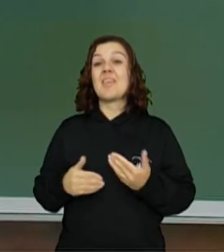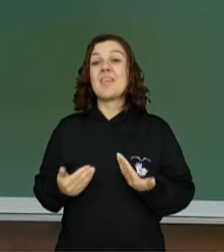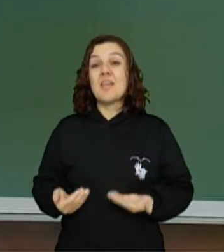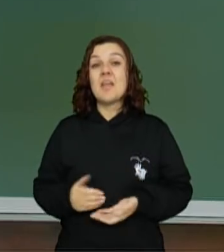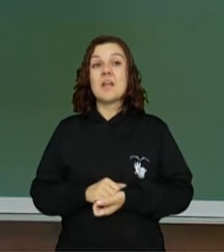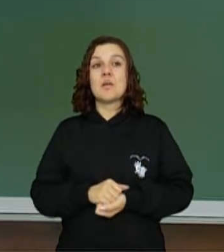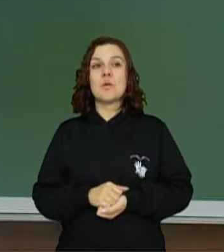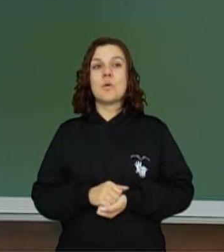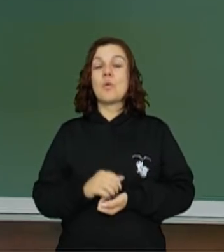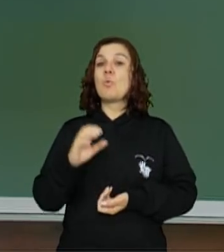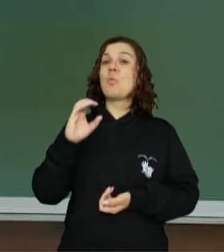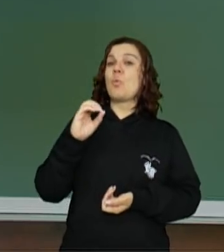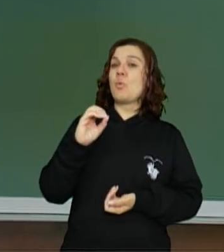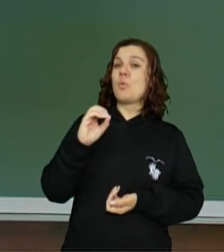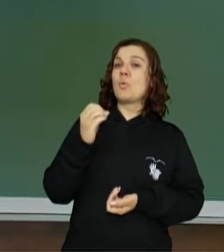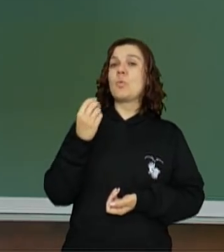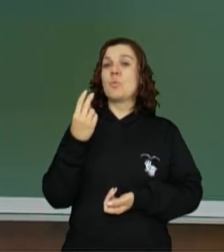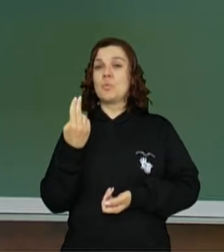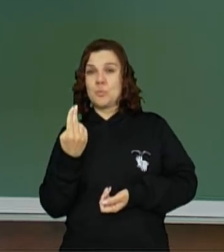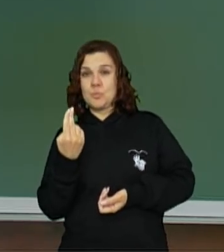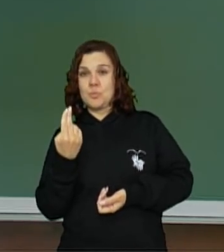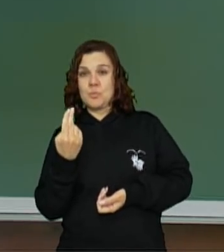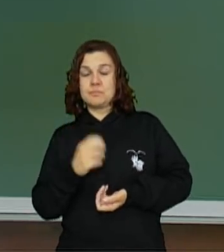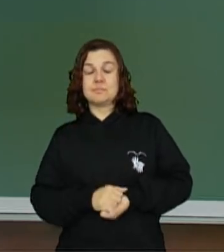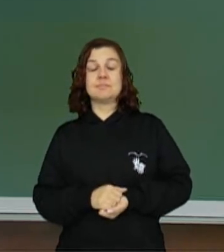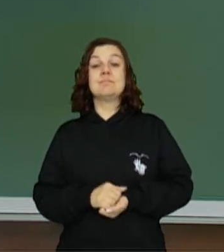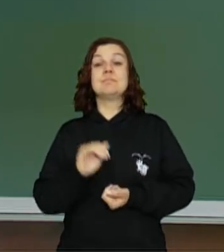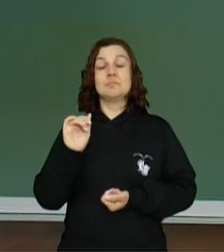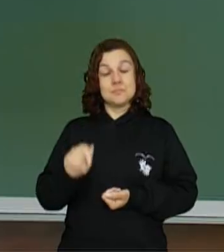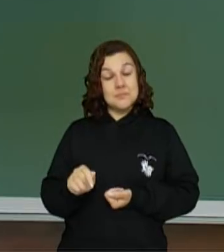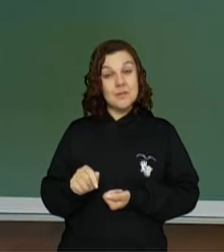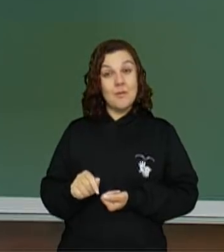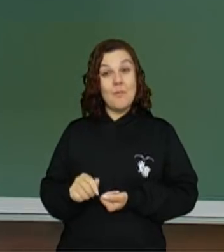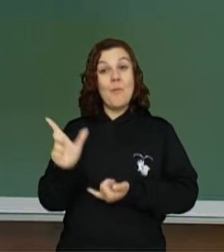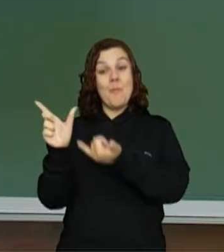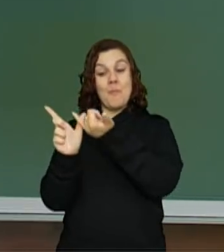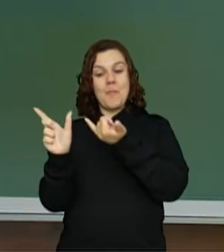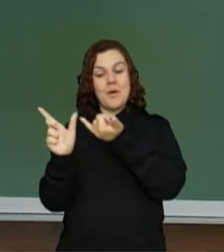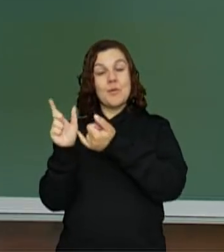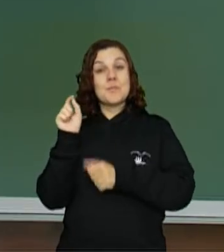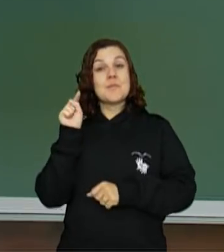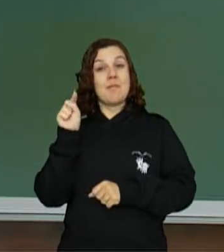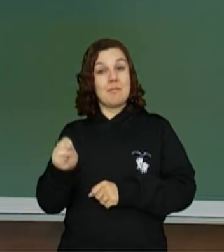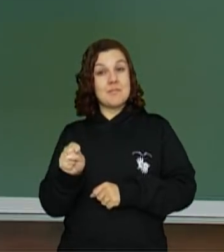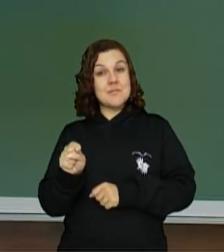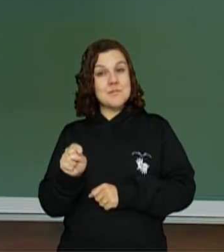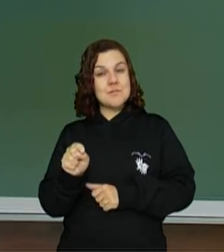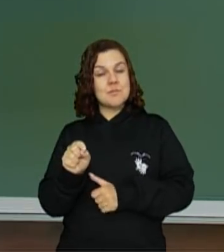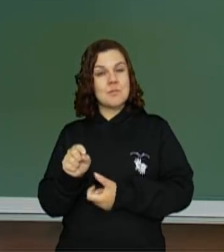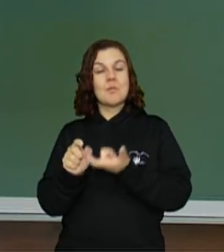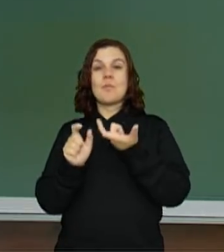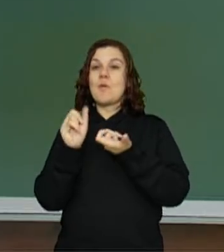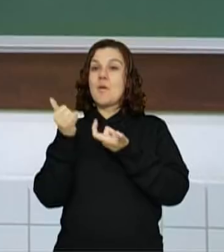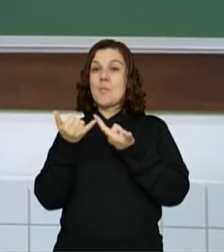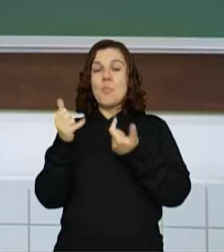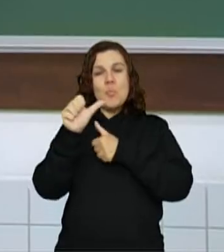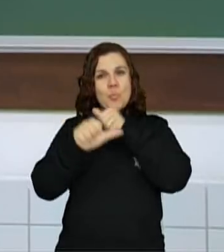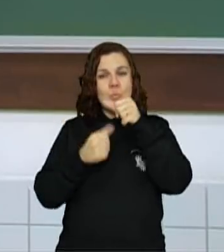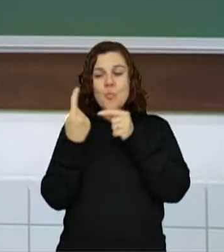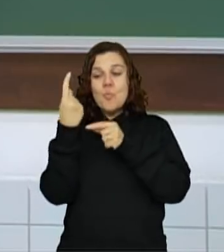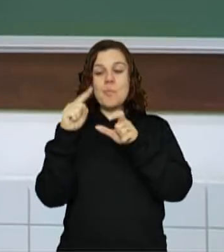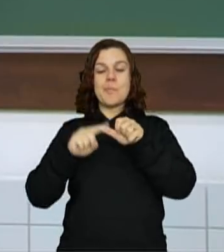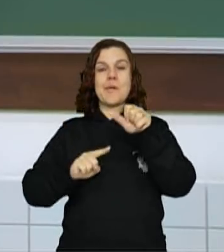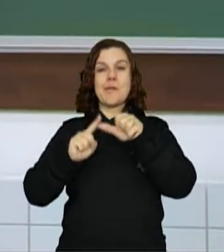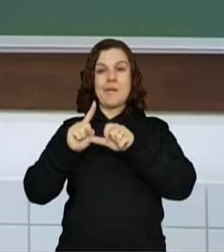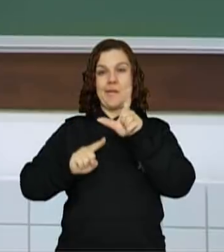é com o ou é com u? Então, parônimos é isso. Então, às vezes muda apenas uma letrinha,